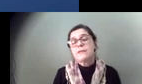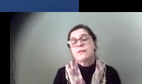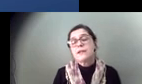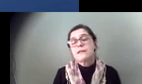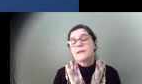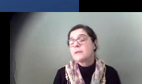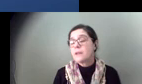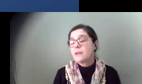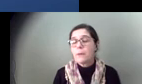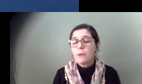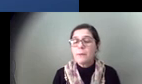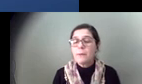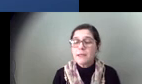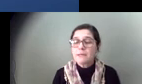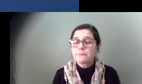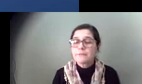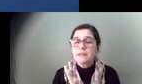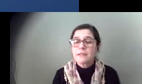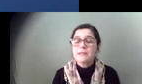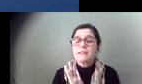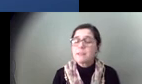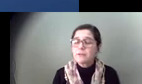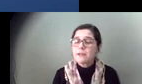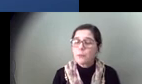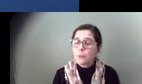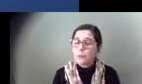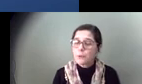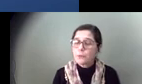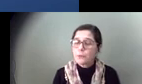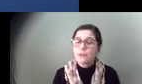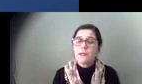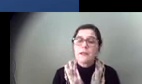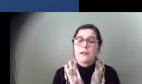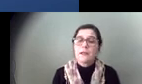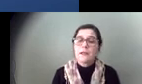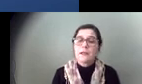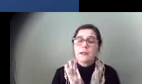gente sempre vê que sempre tem uma mão amiga, né? A gente sempre vai ter um apoio.